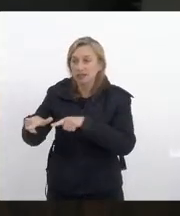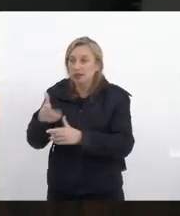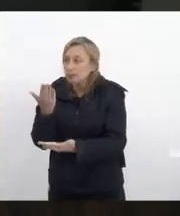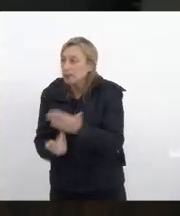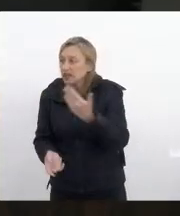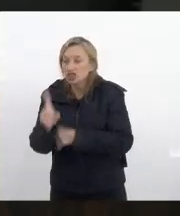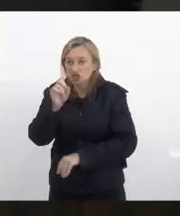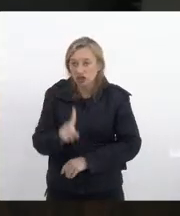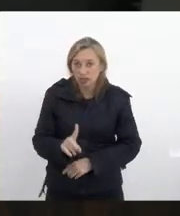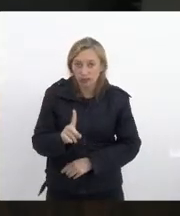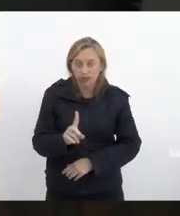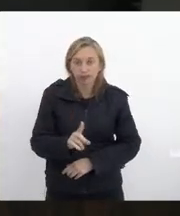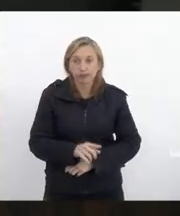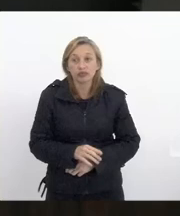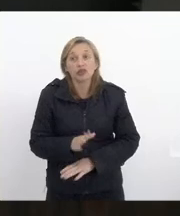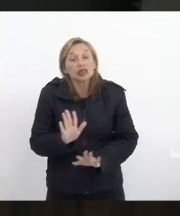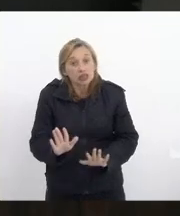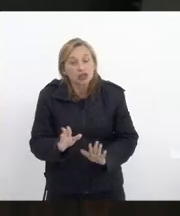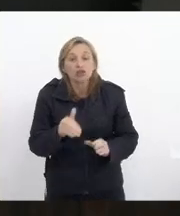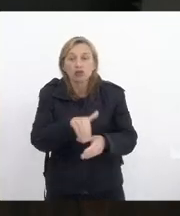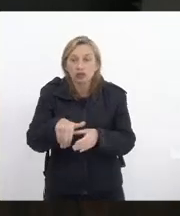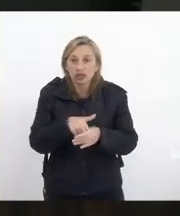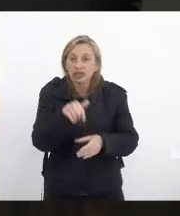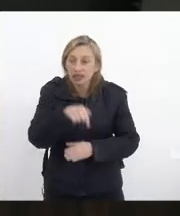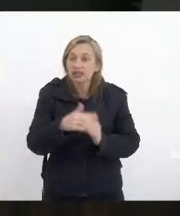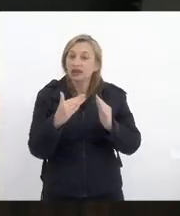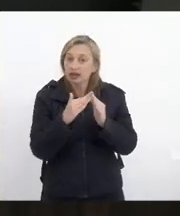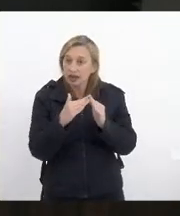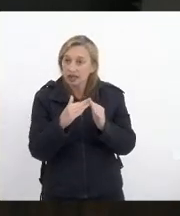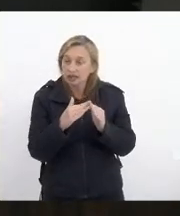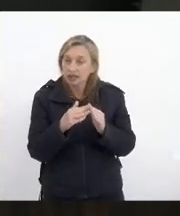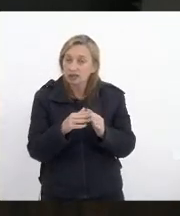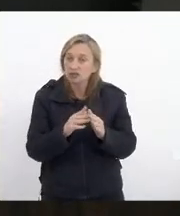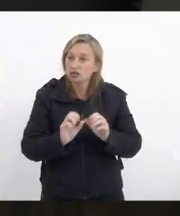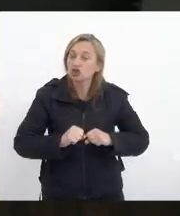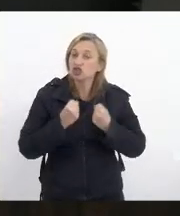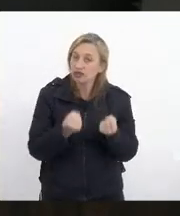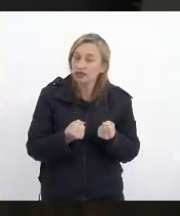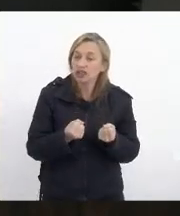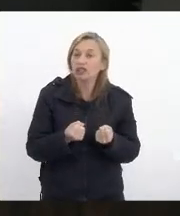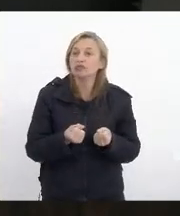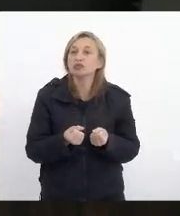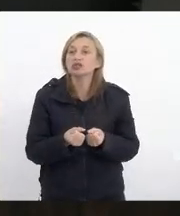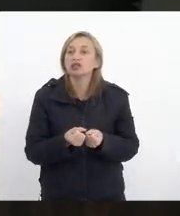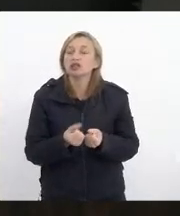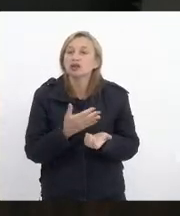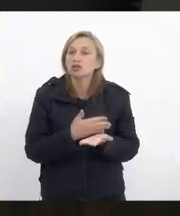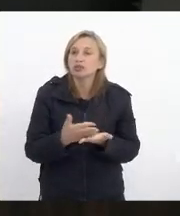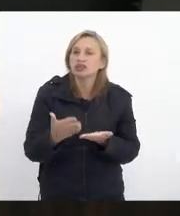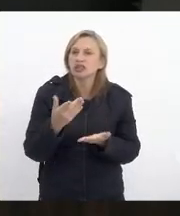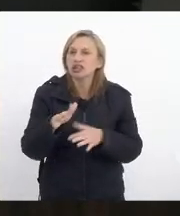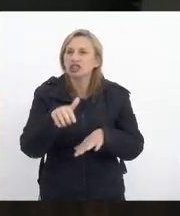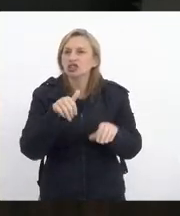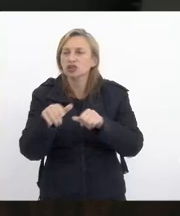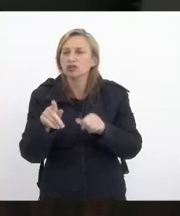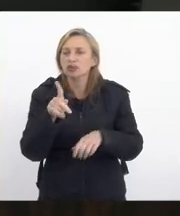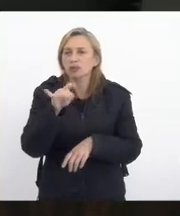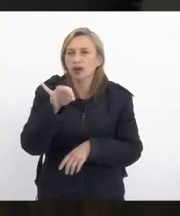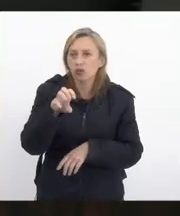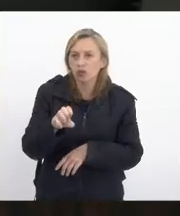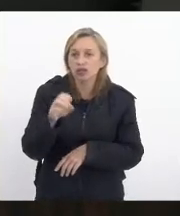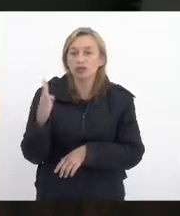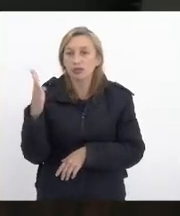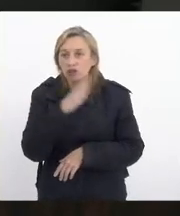direitos. Isso foi votado aqui na casa, nós defendemos isso. Começaram a chamar aqui de pacote de maldades,